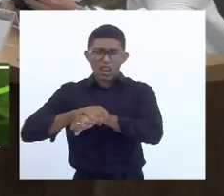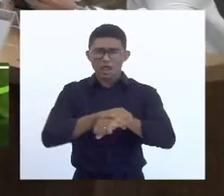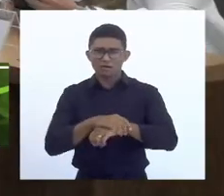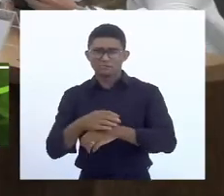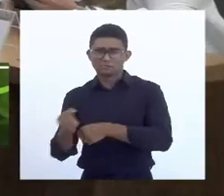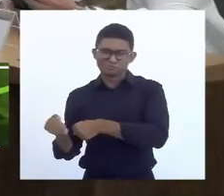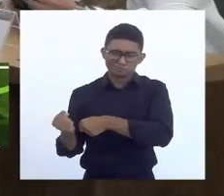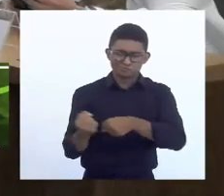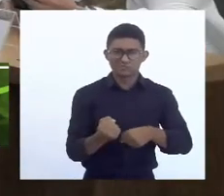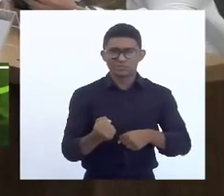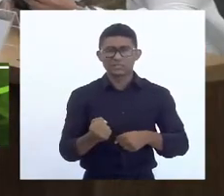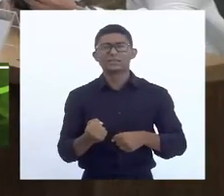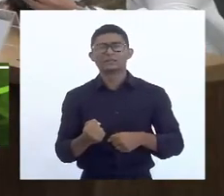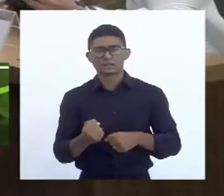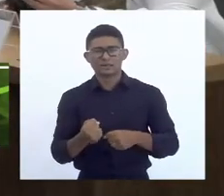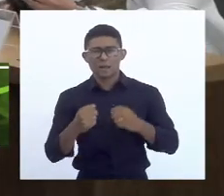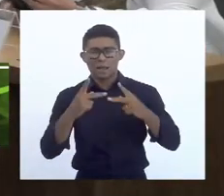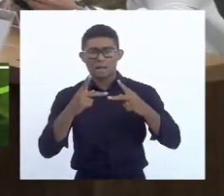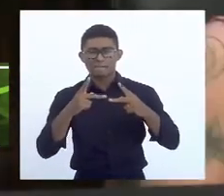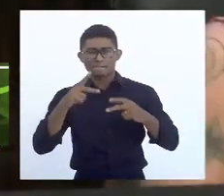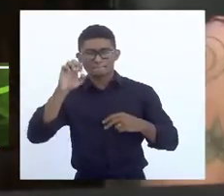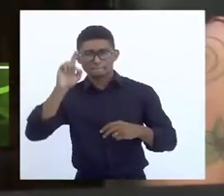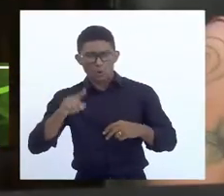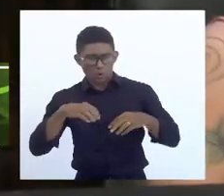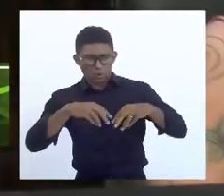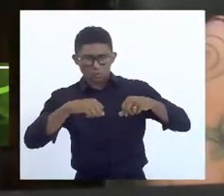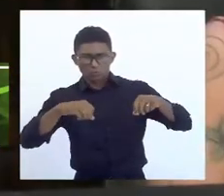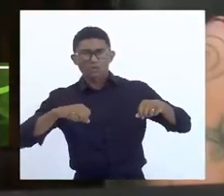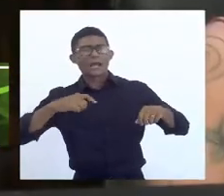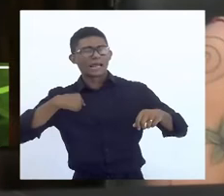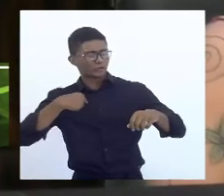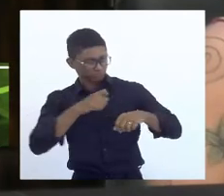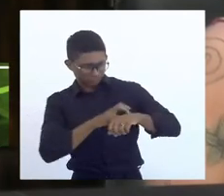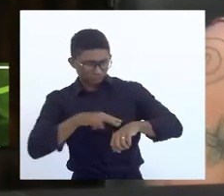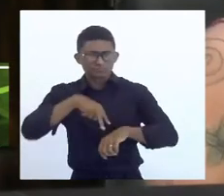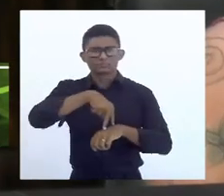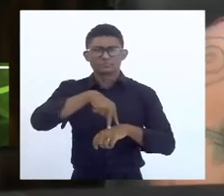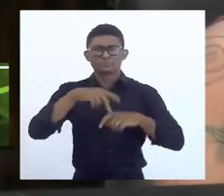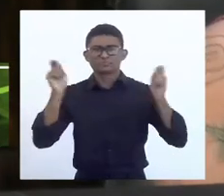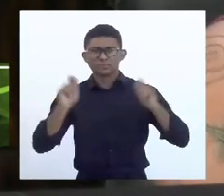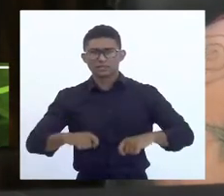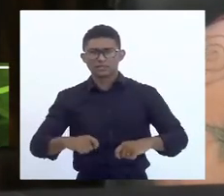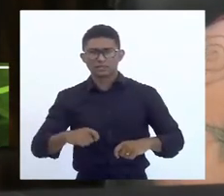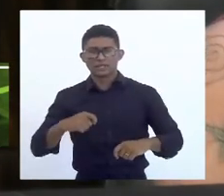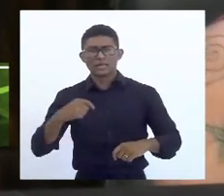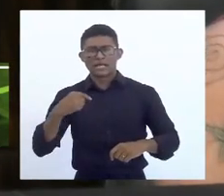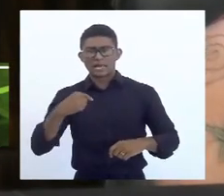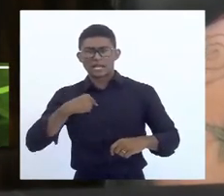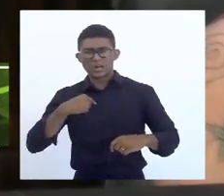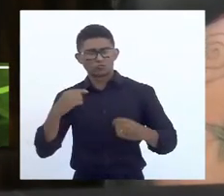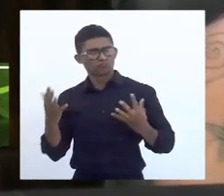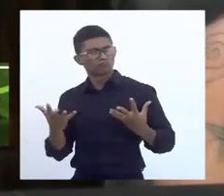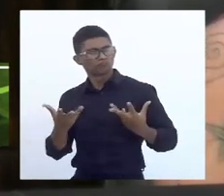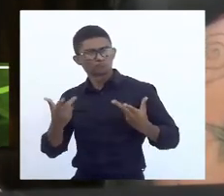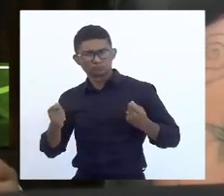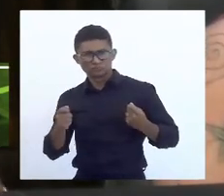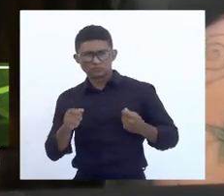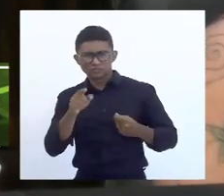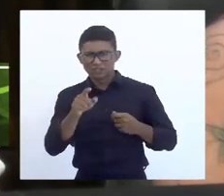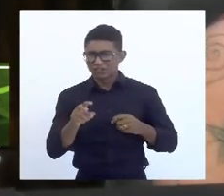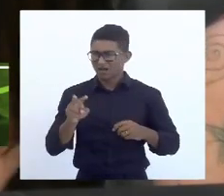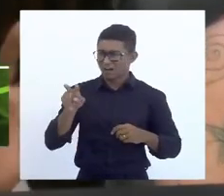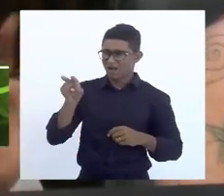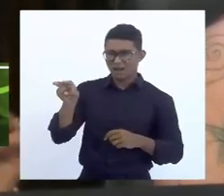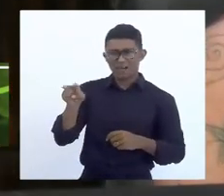assim, como o pó, vou me levantar. A minha elegância te perturba? Por que